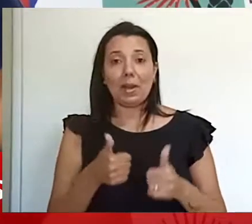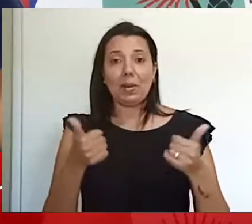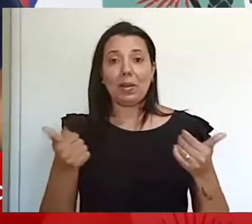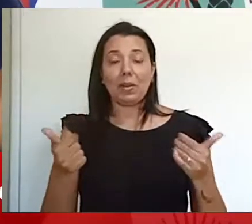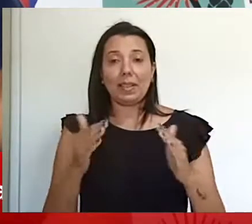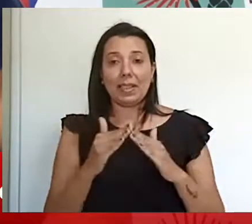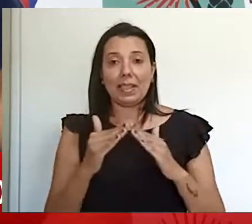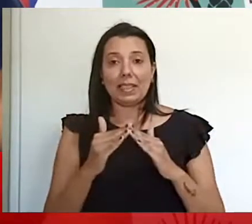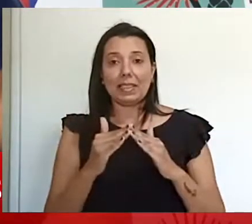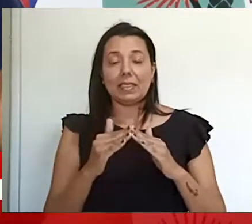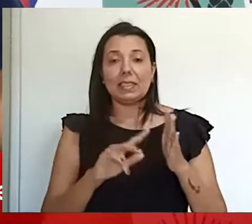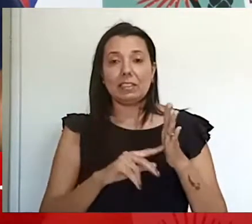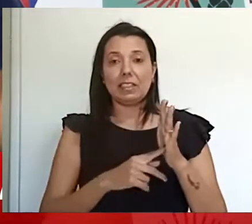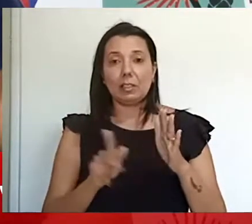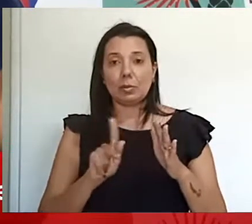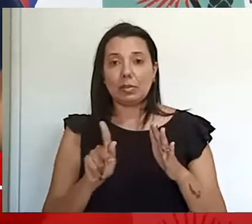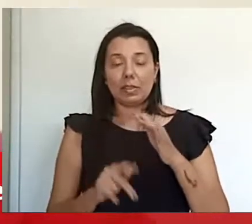Professores?